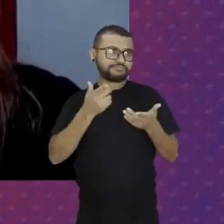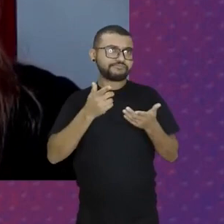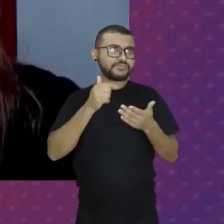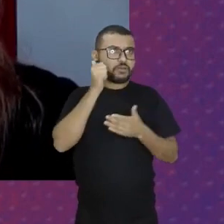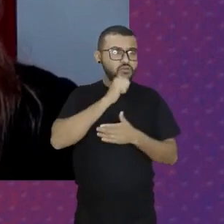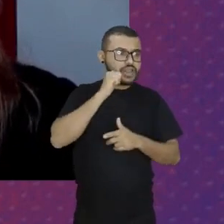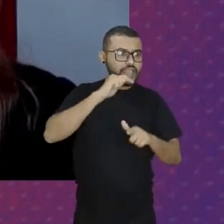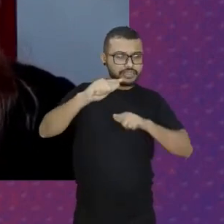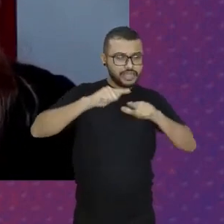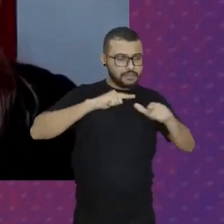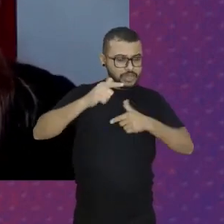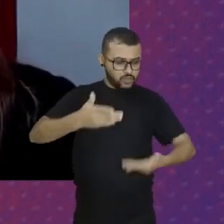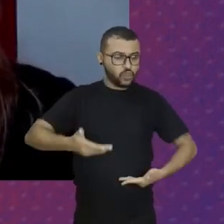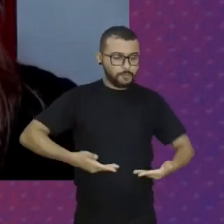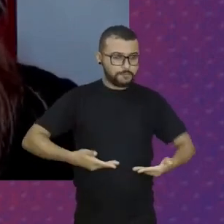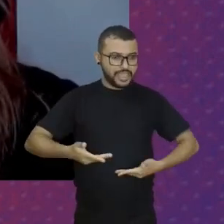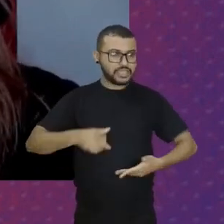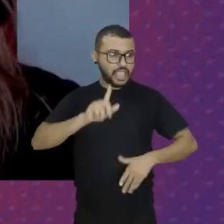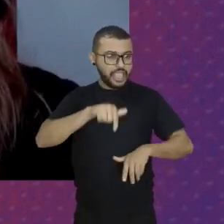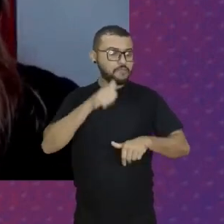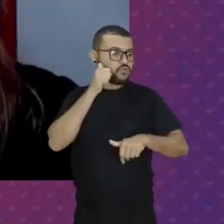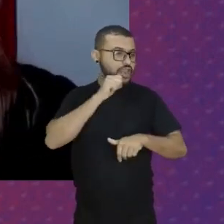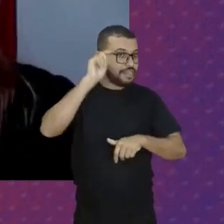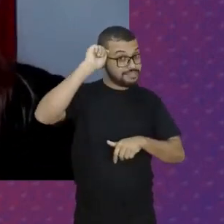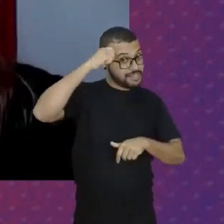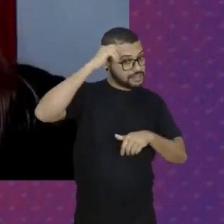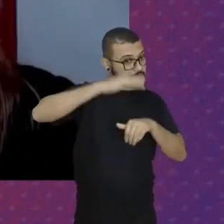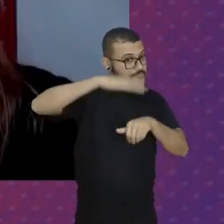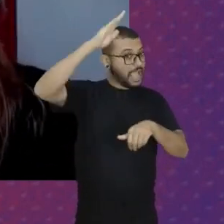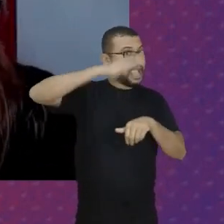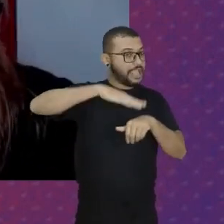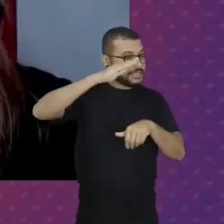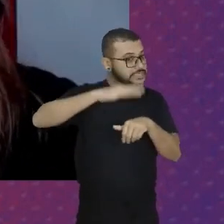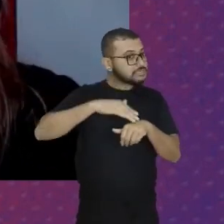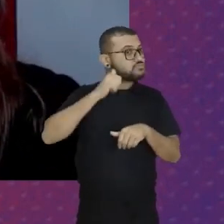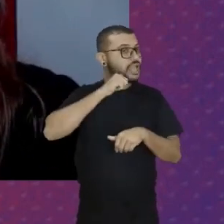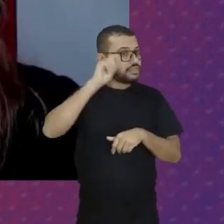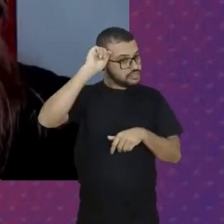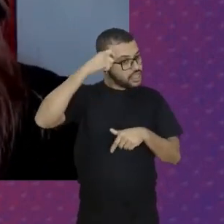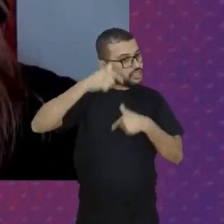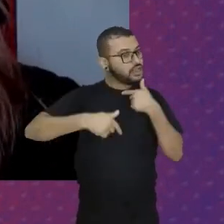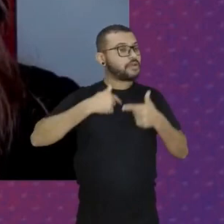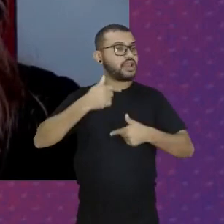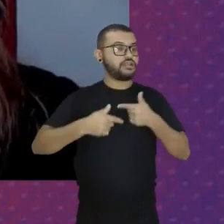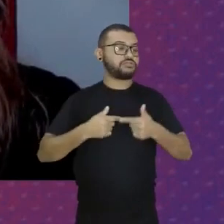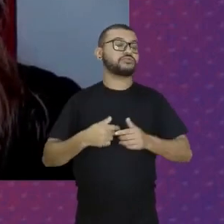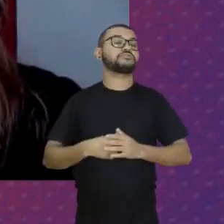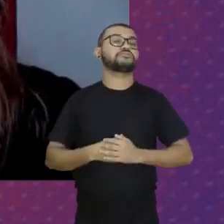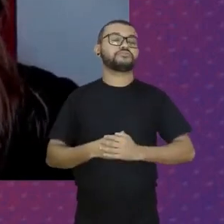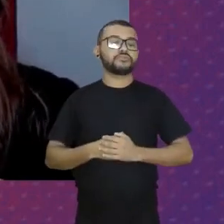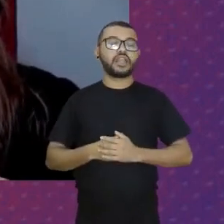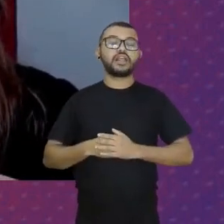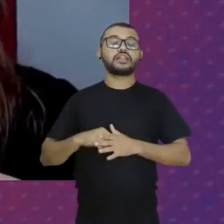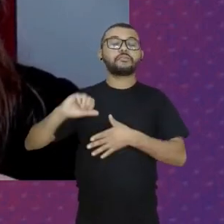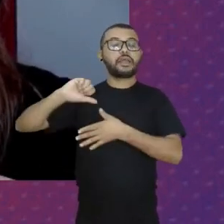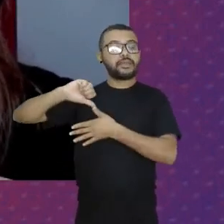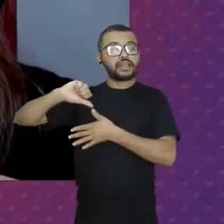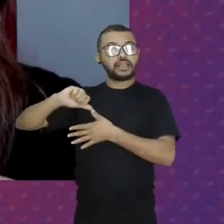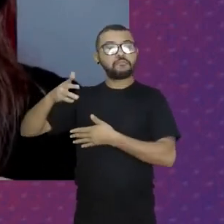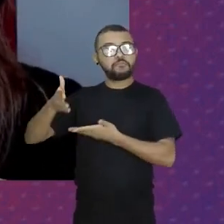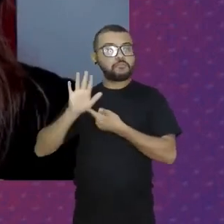são trabalhadoras domésticas são mulheres negras, e isso também é muito comum na América Latina,